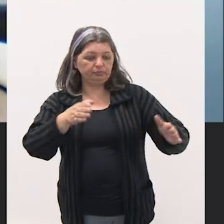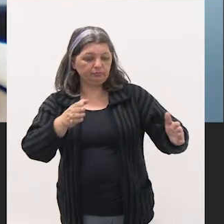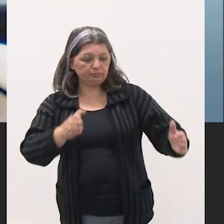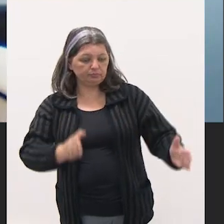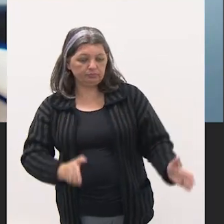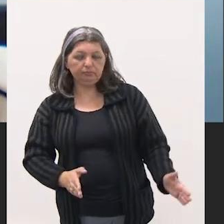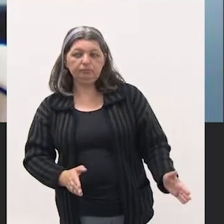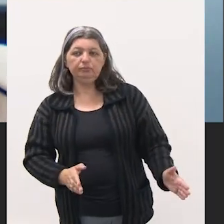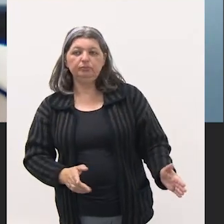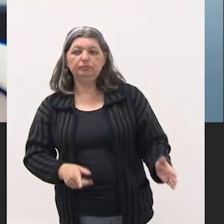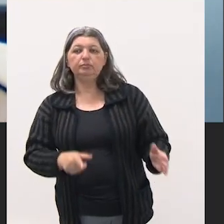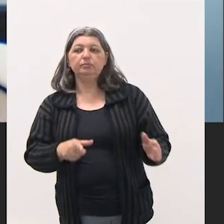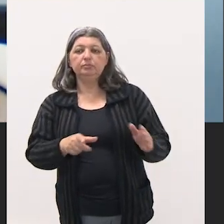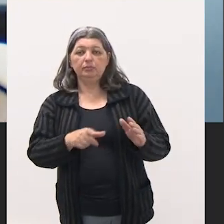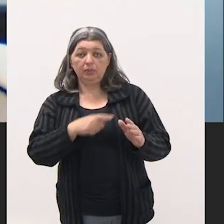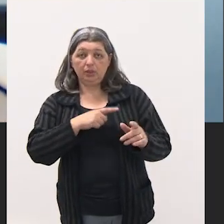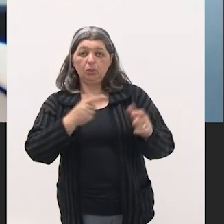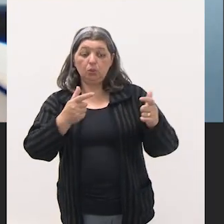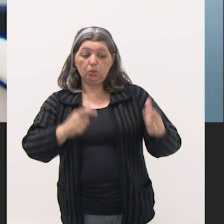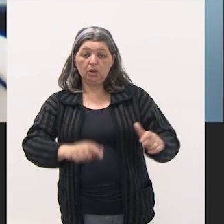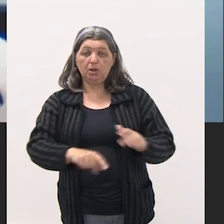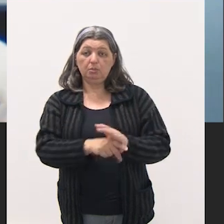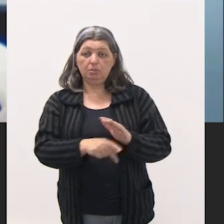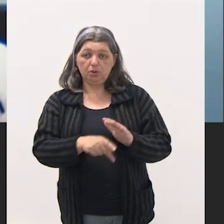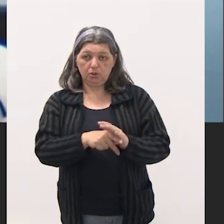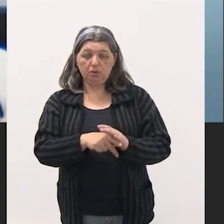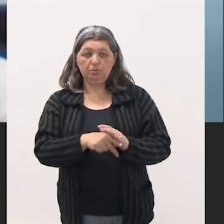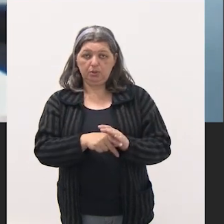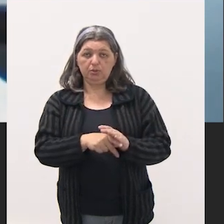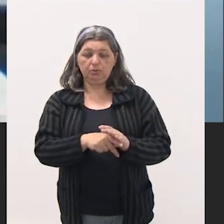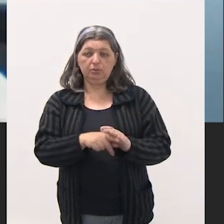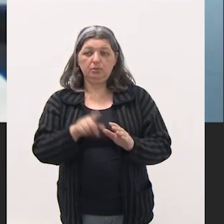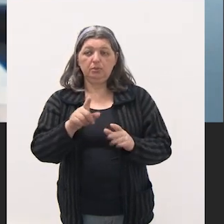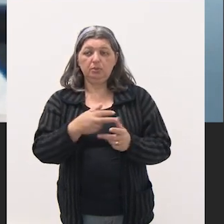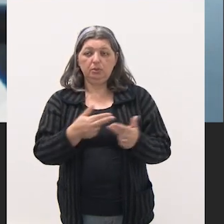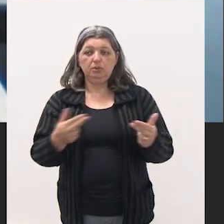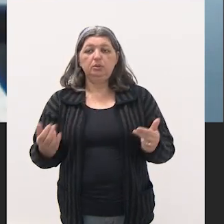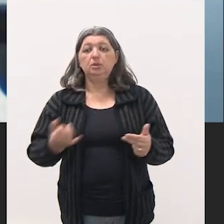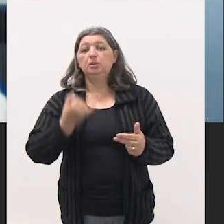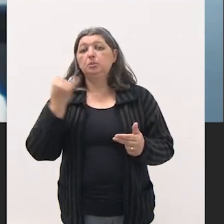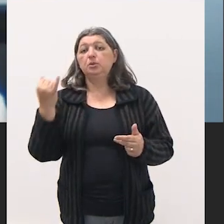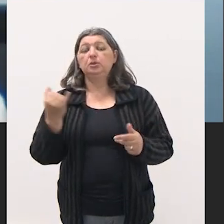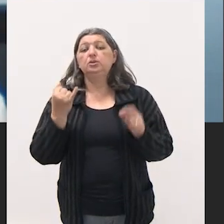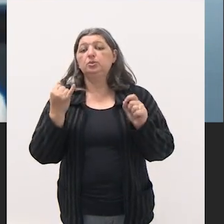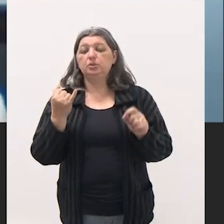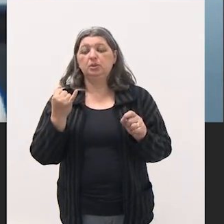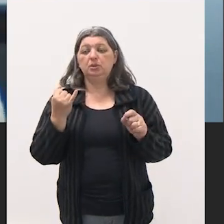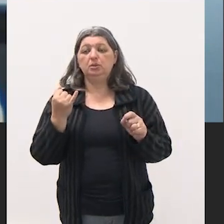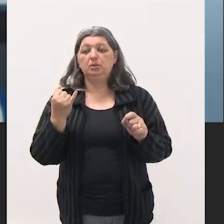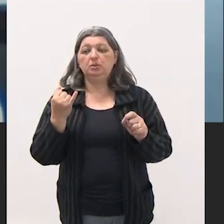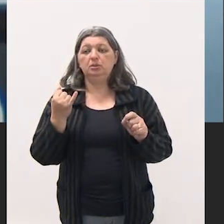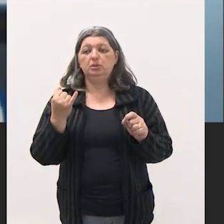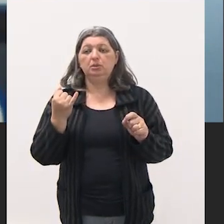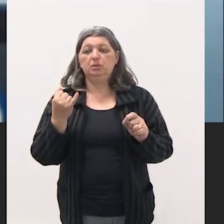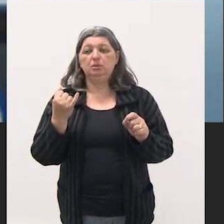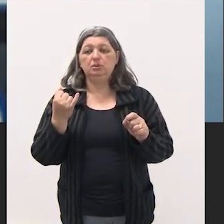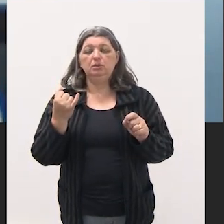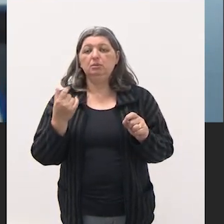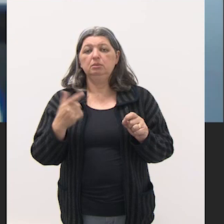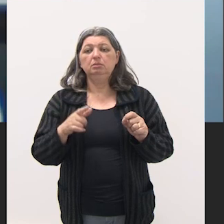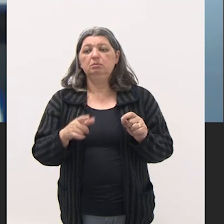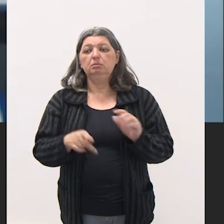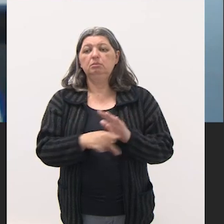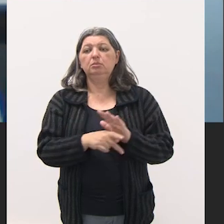essa passagem é uma coisa super importante. Então, não carregar. O